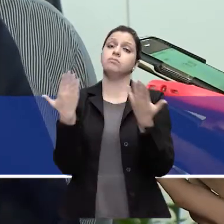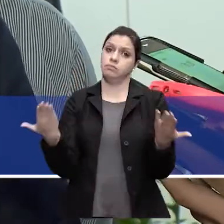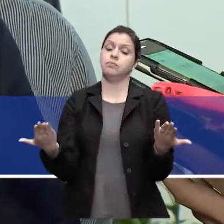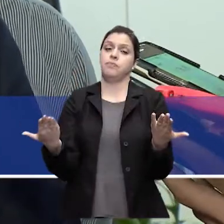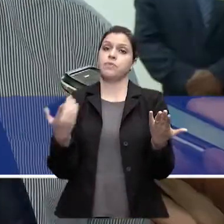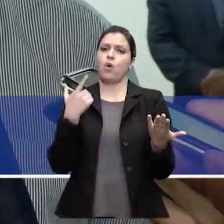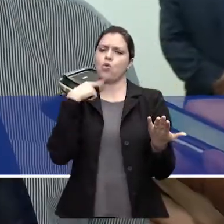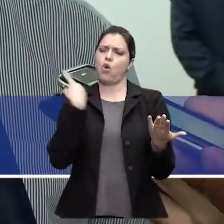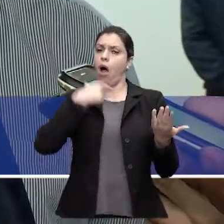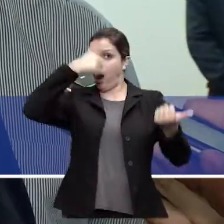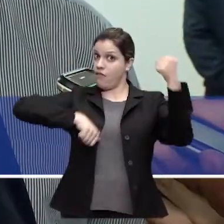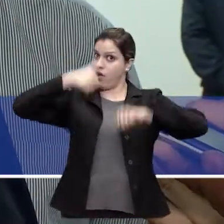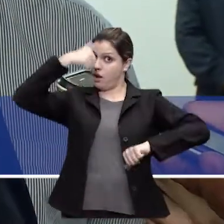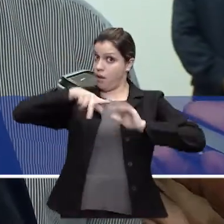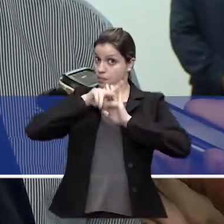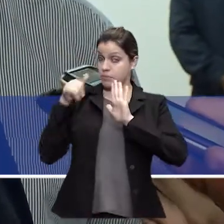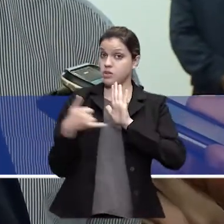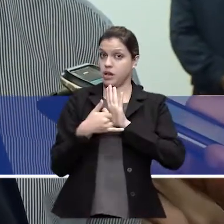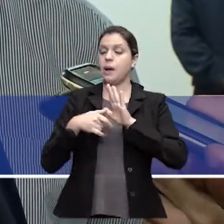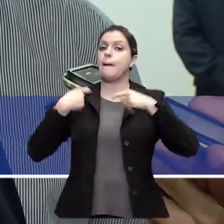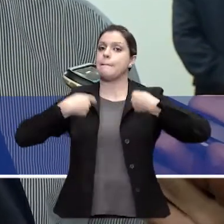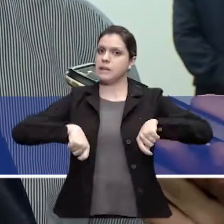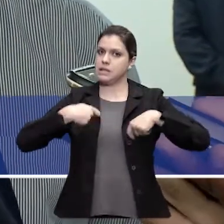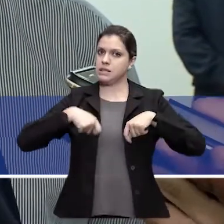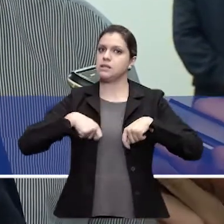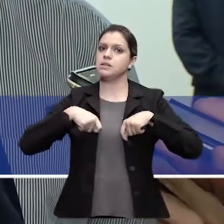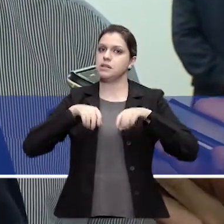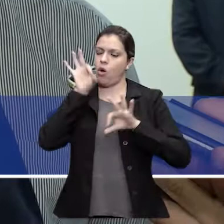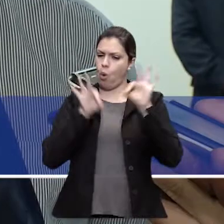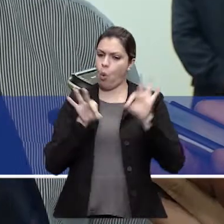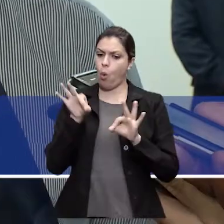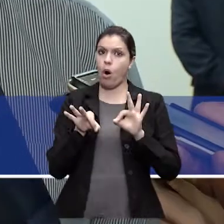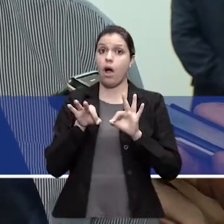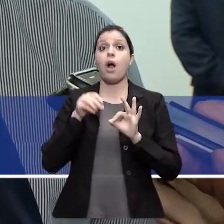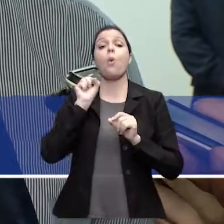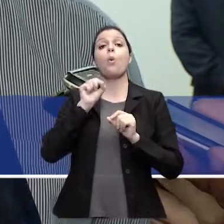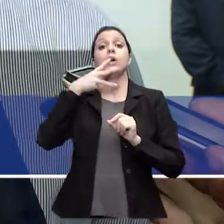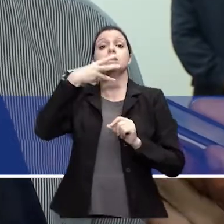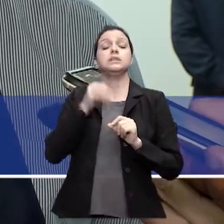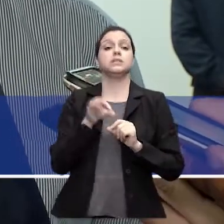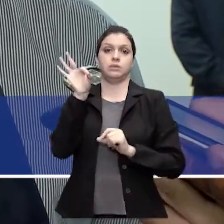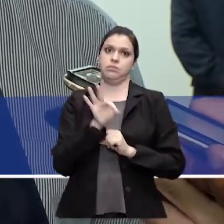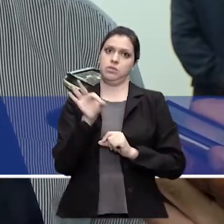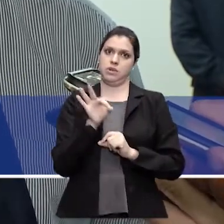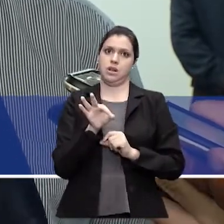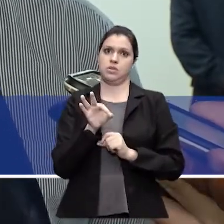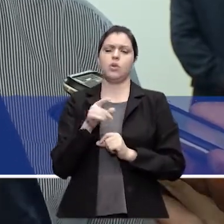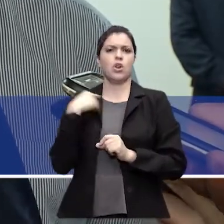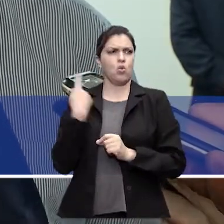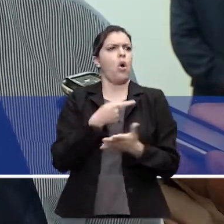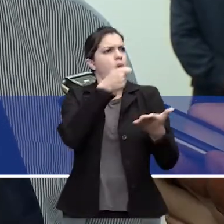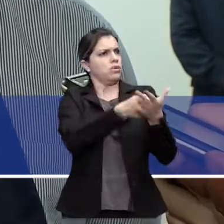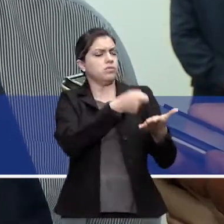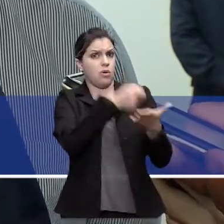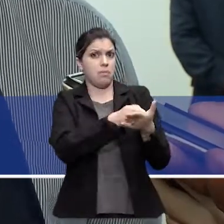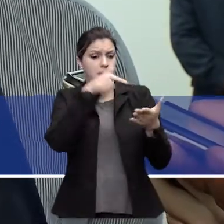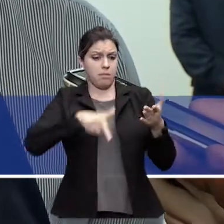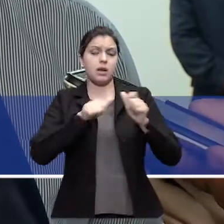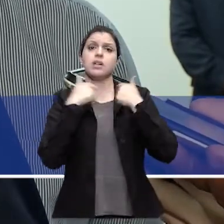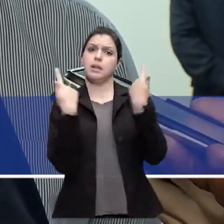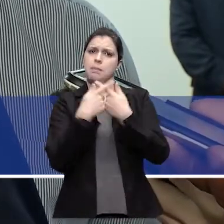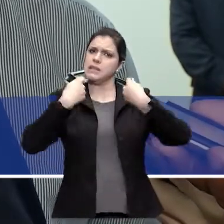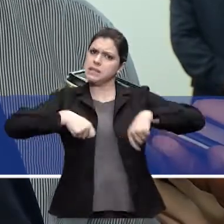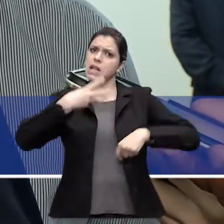Mato Grosso do Sul. Então, o que nós estamos fazendo hoje? Analisando que o projeto precisa realmente ser realinhado a 30%.